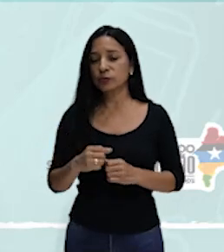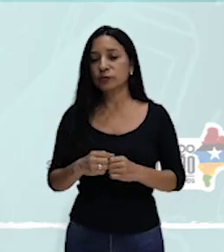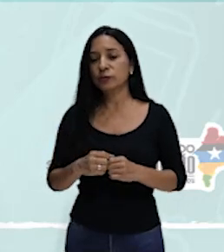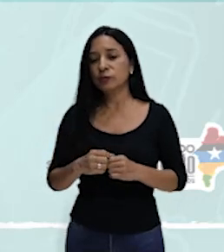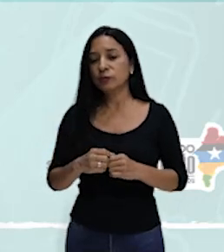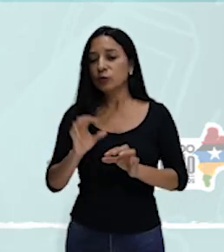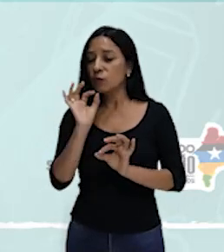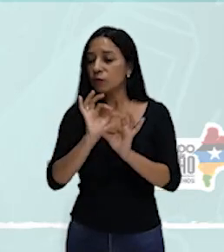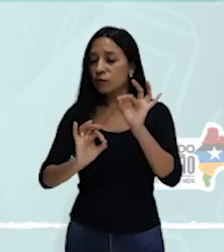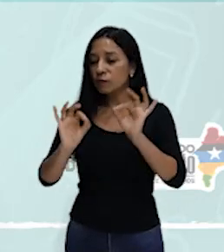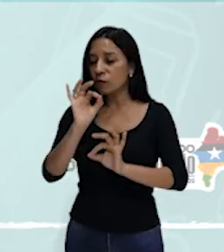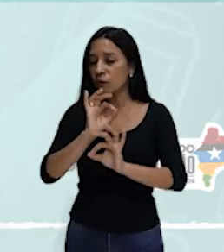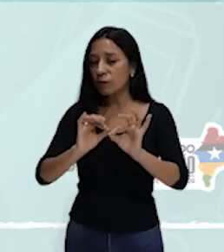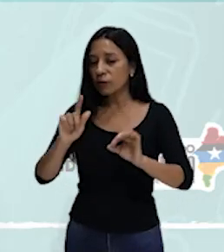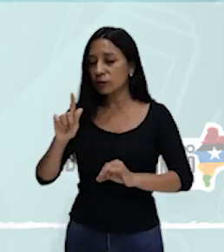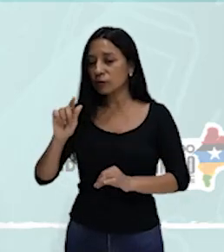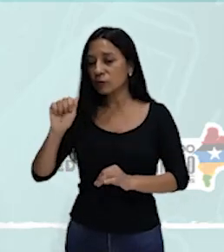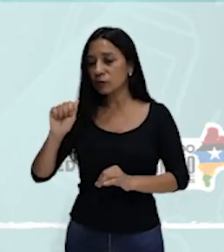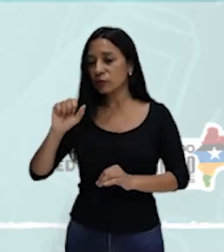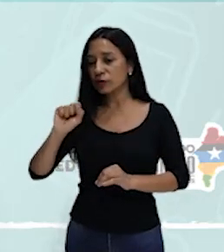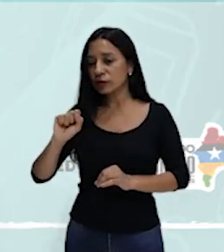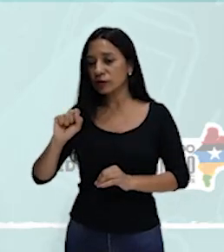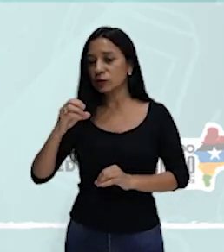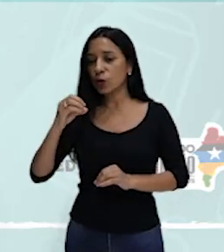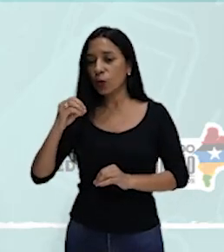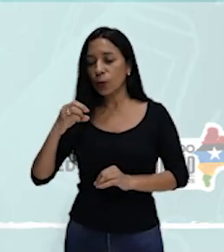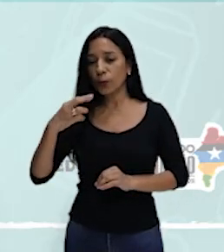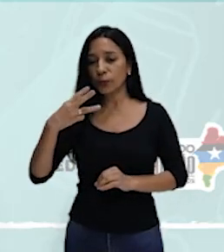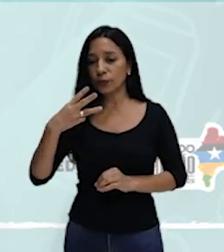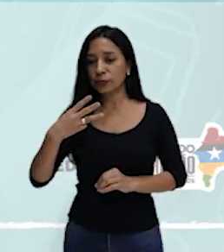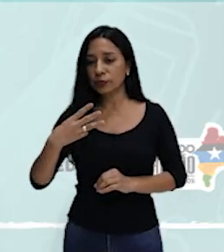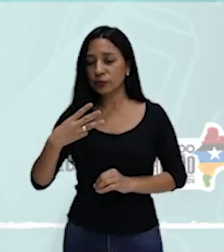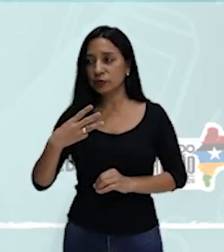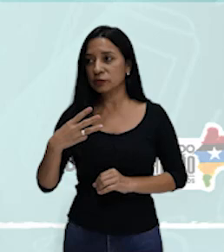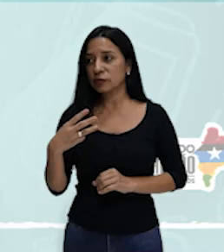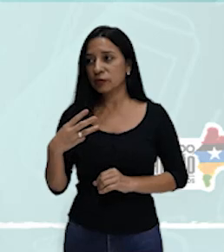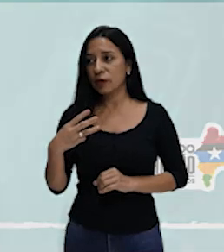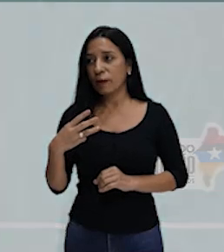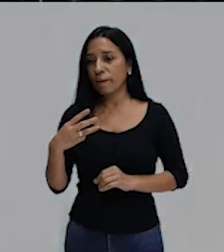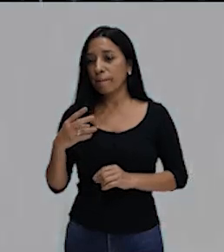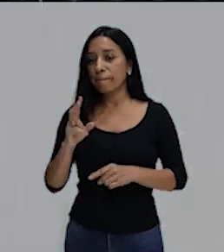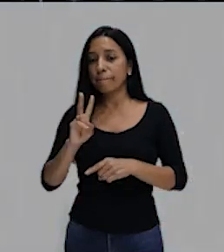formada pelo gás ozônio, O3, certo? Ela